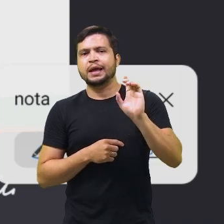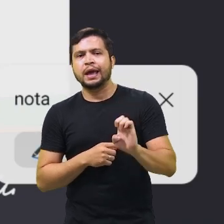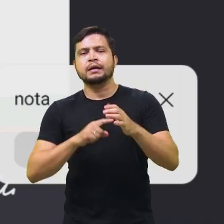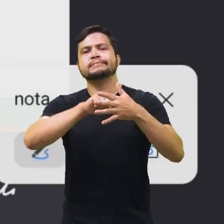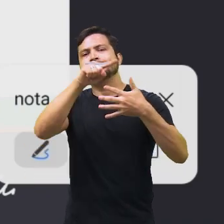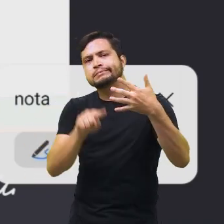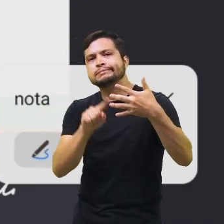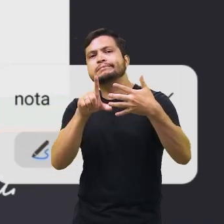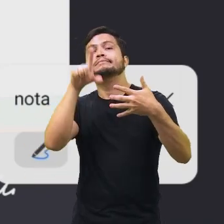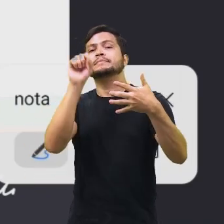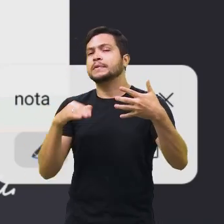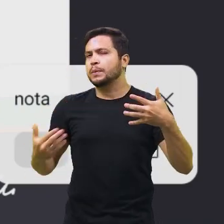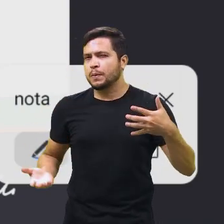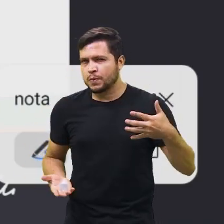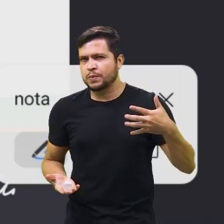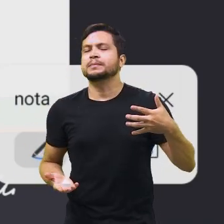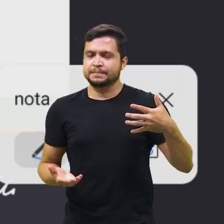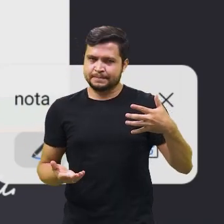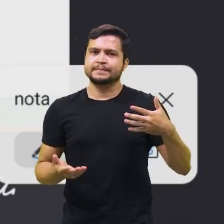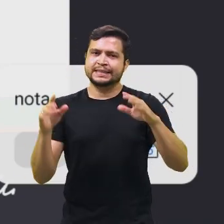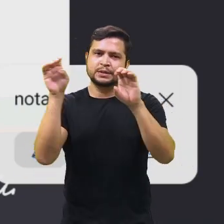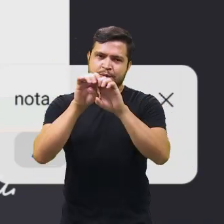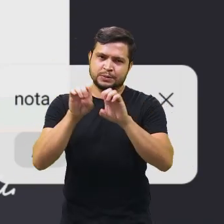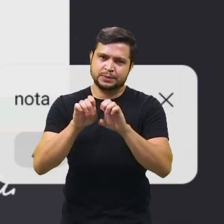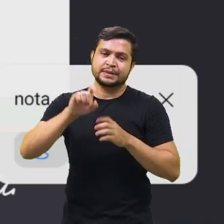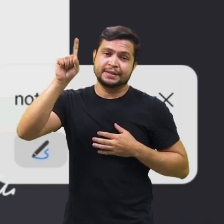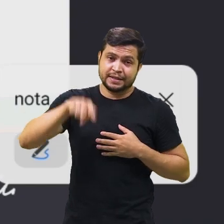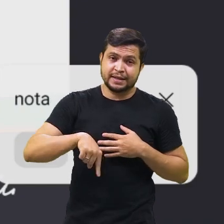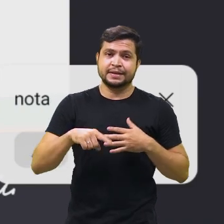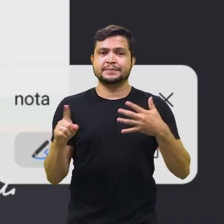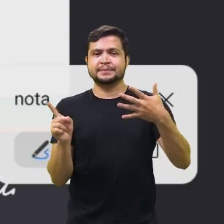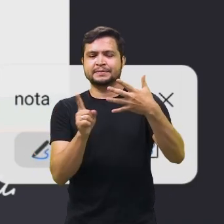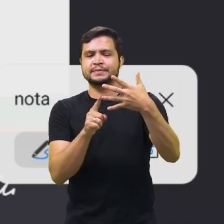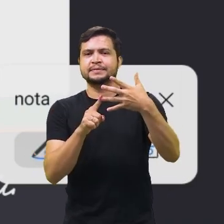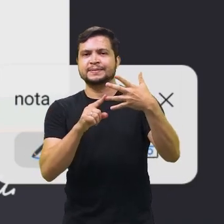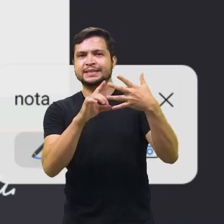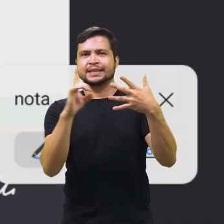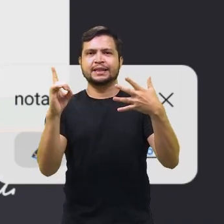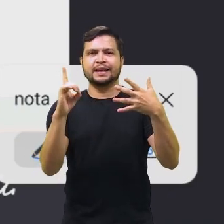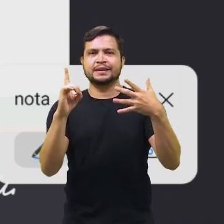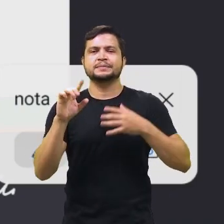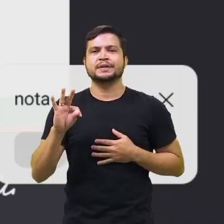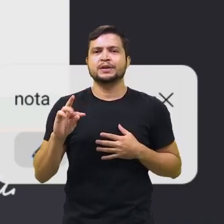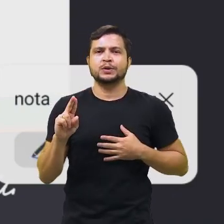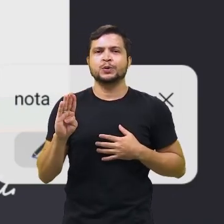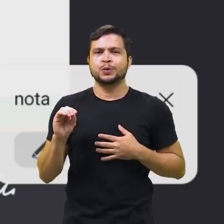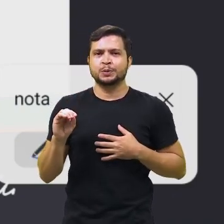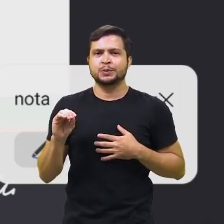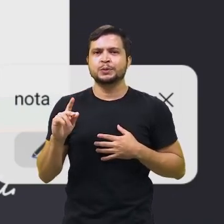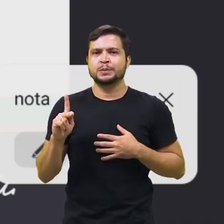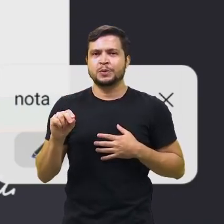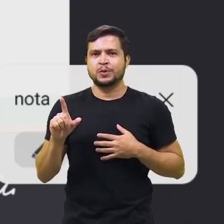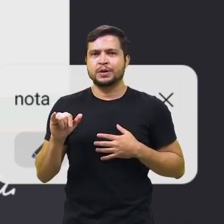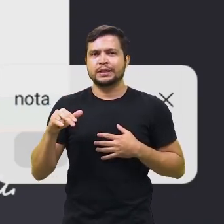processo reprodutivo. E como eu falei para vocês, essa estrutura foi o item D, o tubo polínico, que surge lá